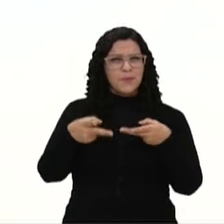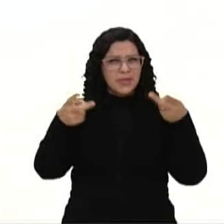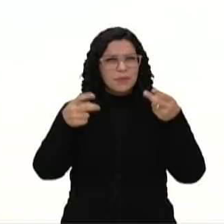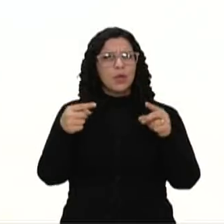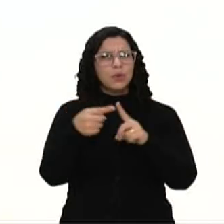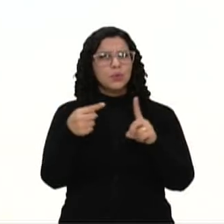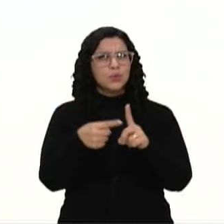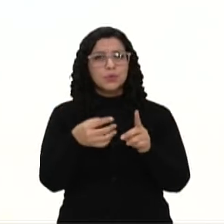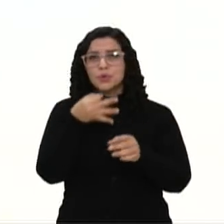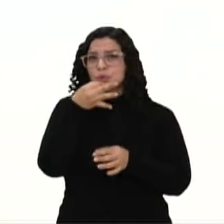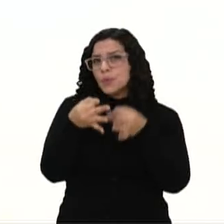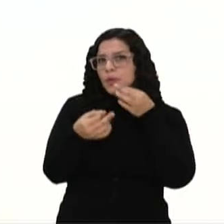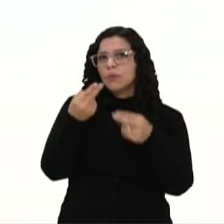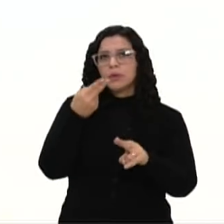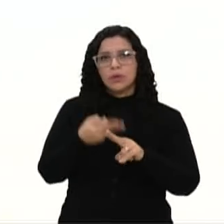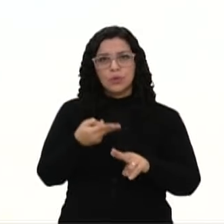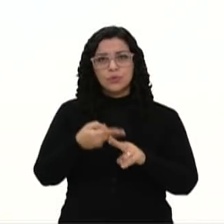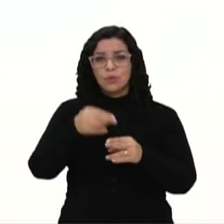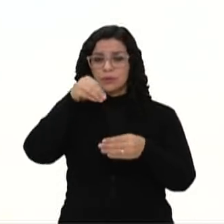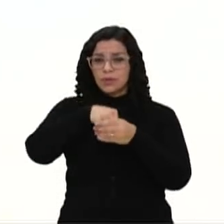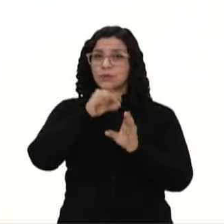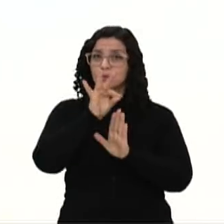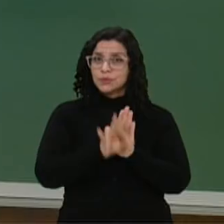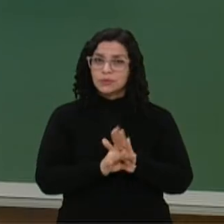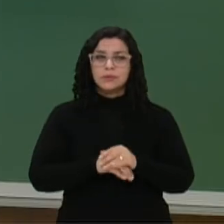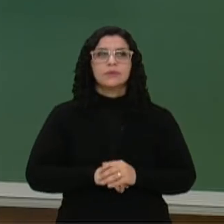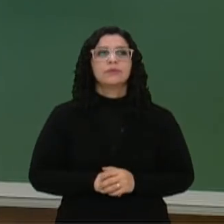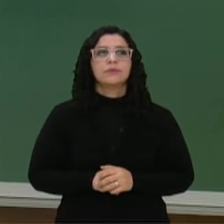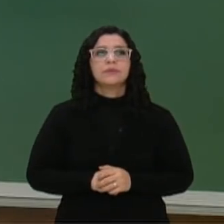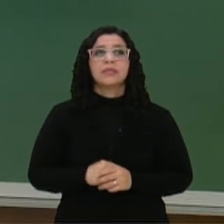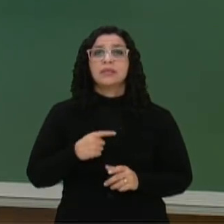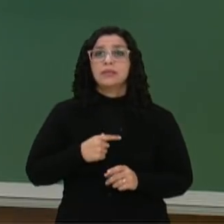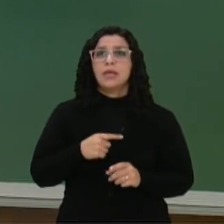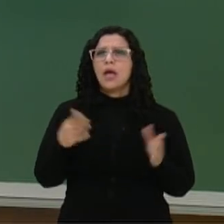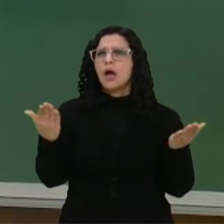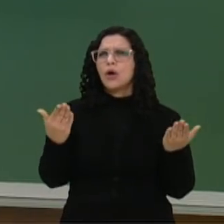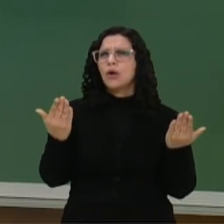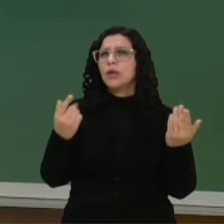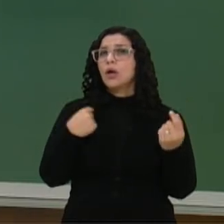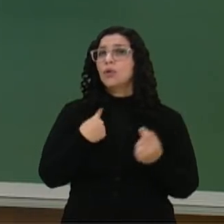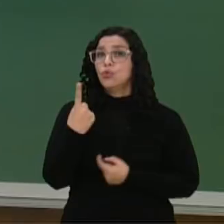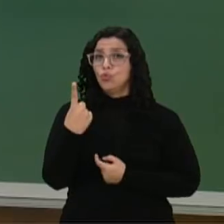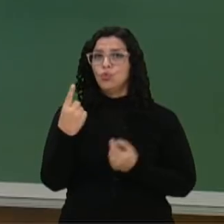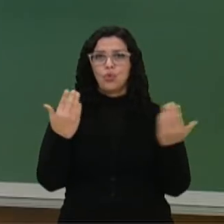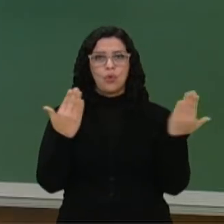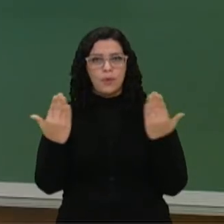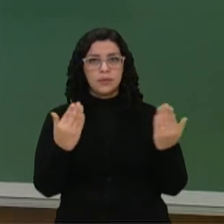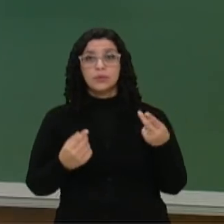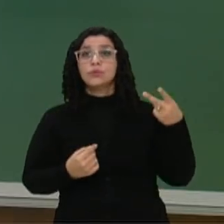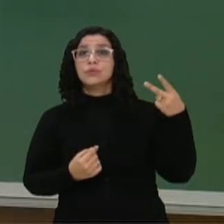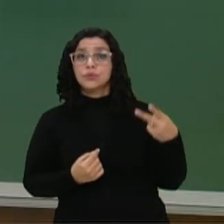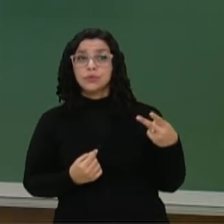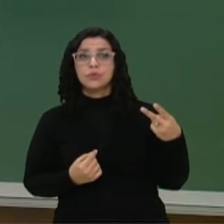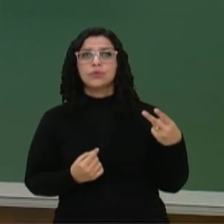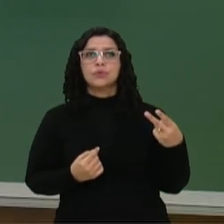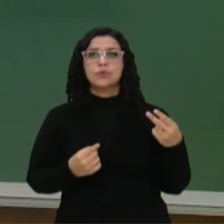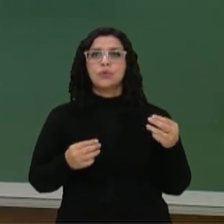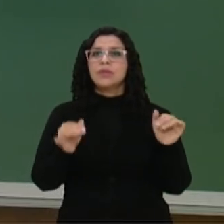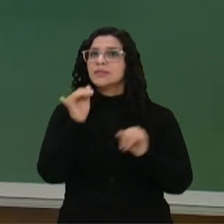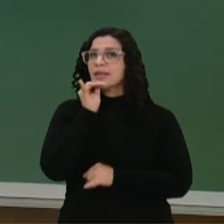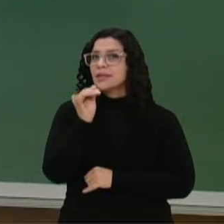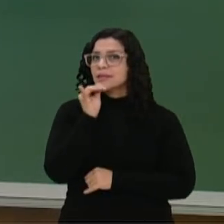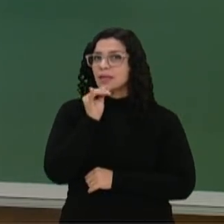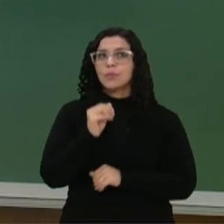o tipo de argumento utilizado nos trechos. Temos, reconheça os argumentos de comparação e de